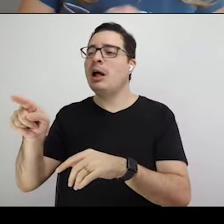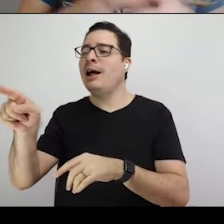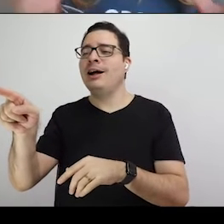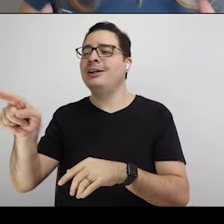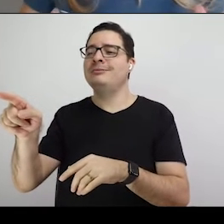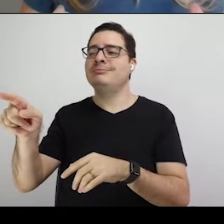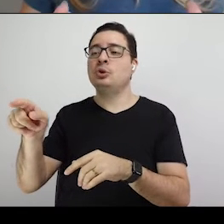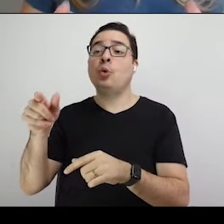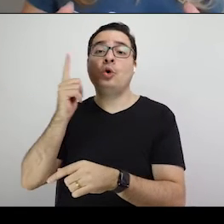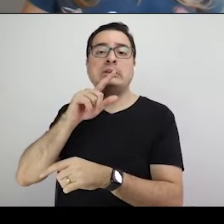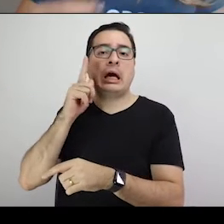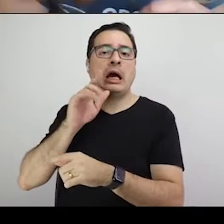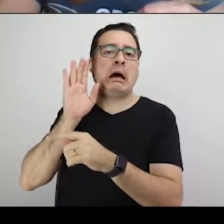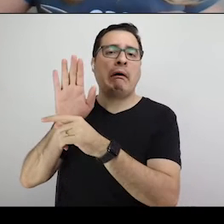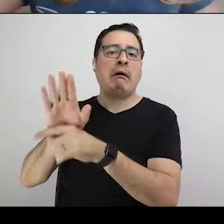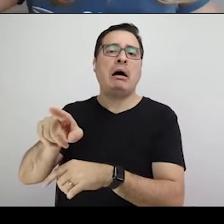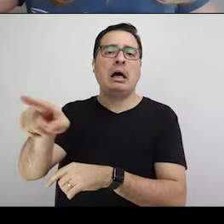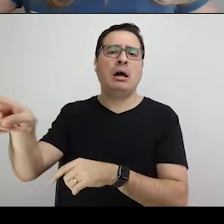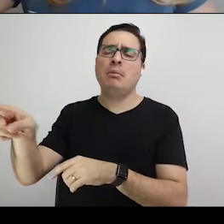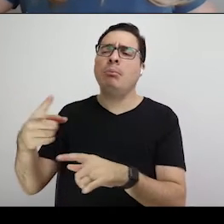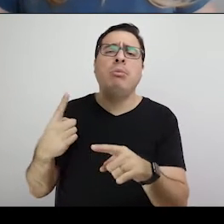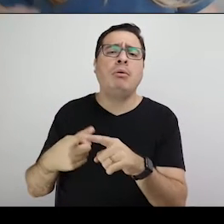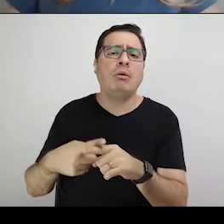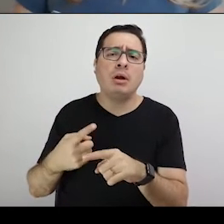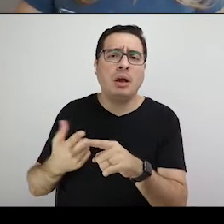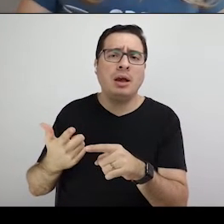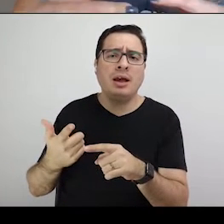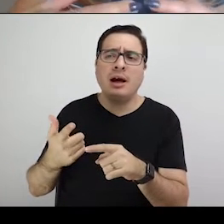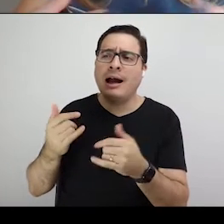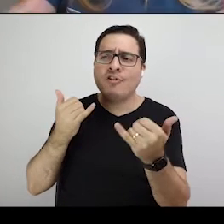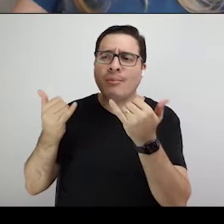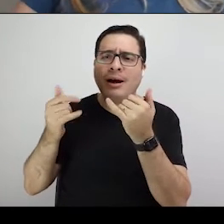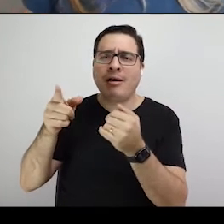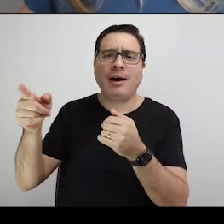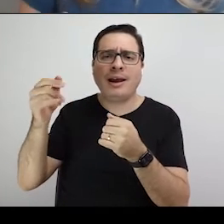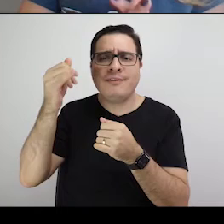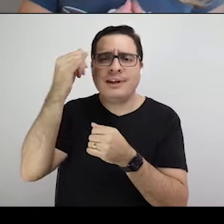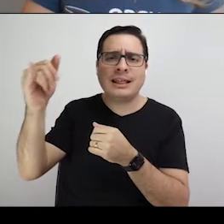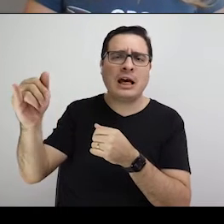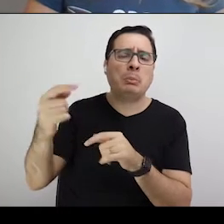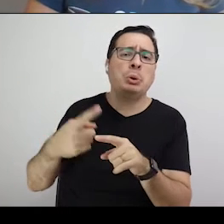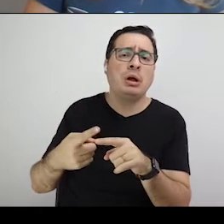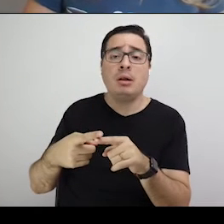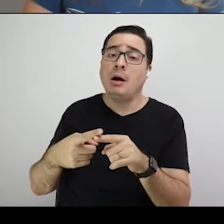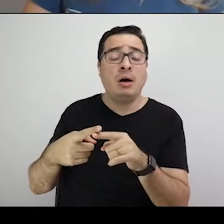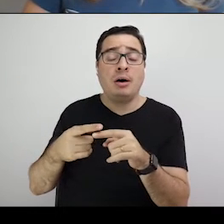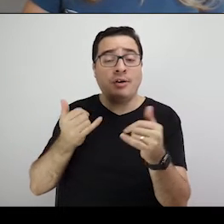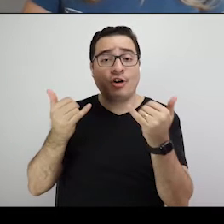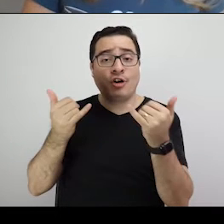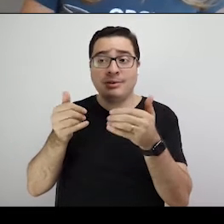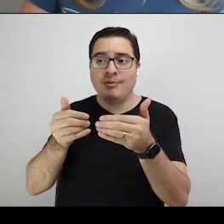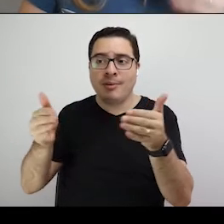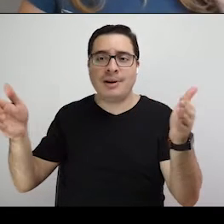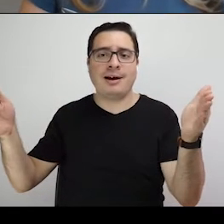atingido. Por quê? Né? Por que evitar a informação? Vamos ampliar o nosso